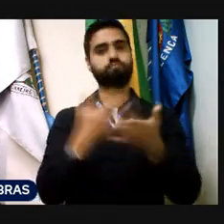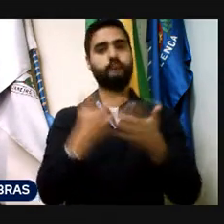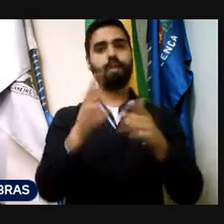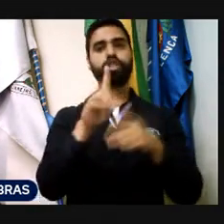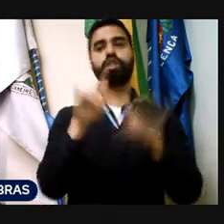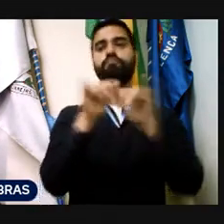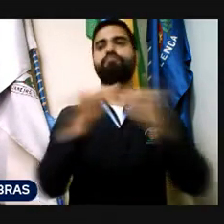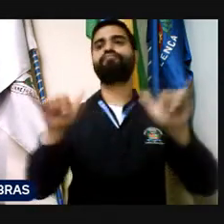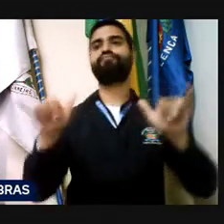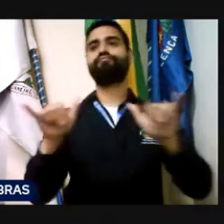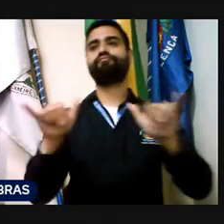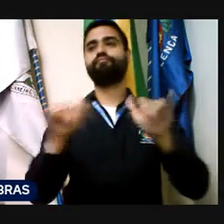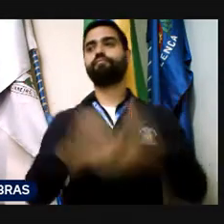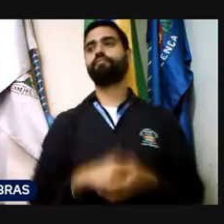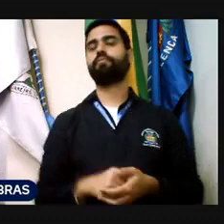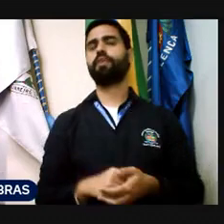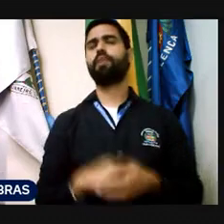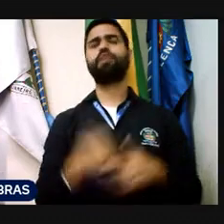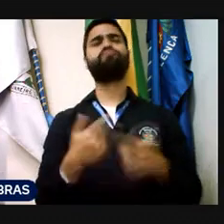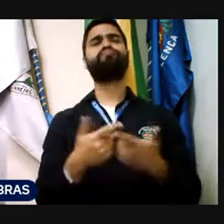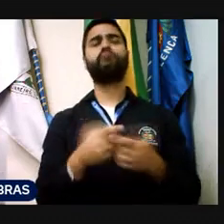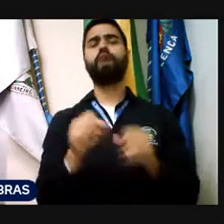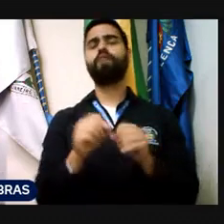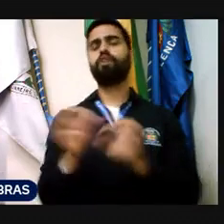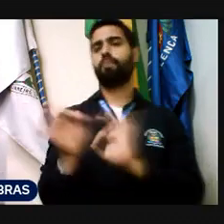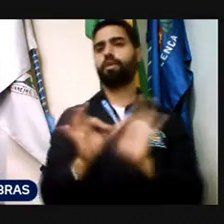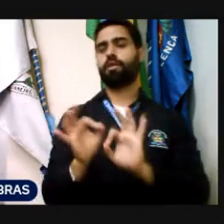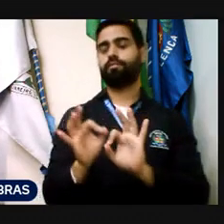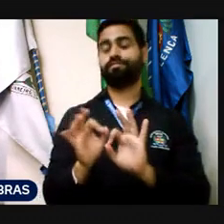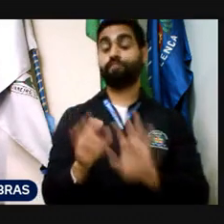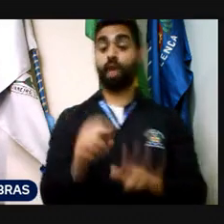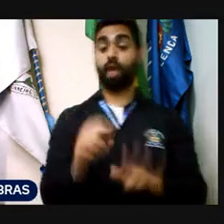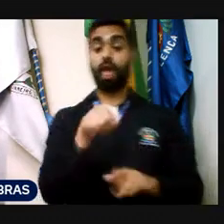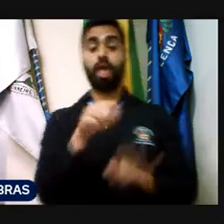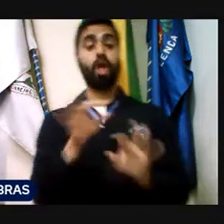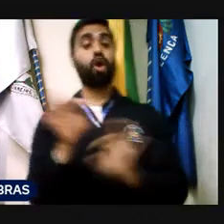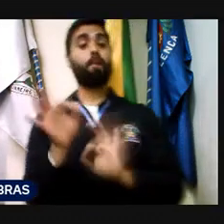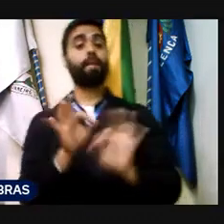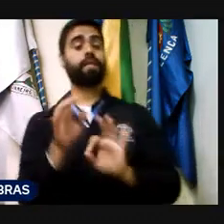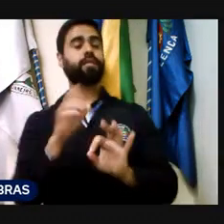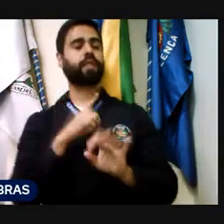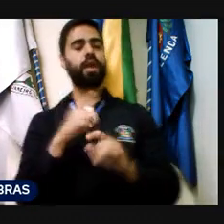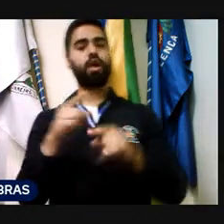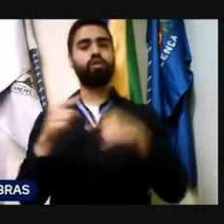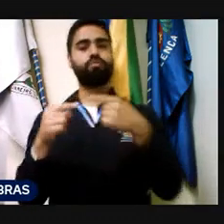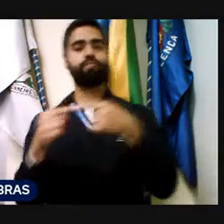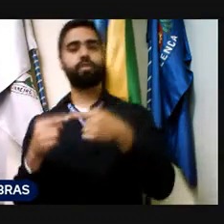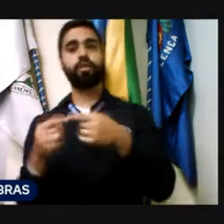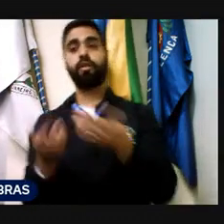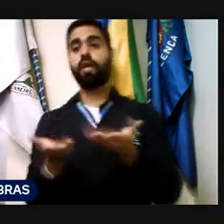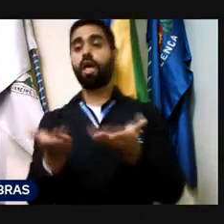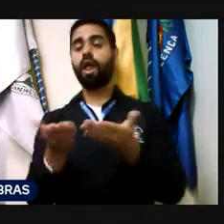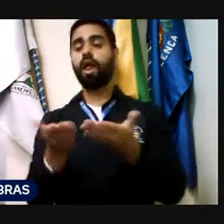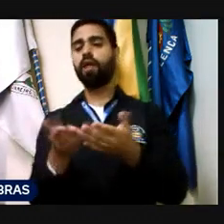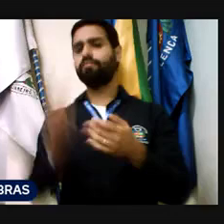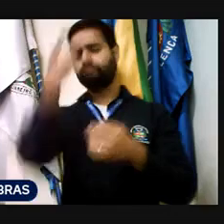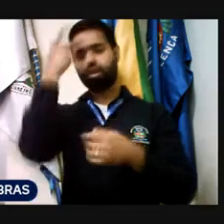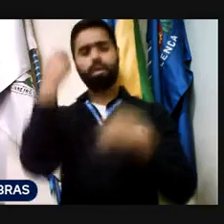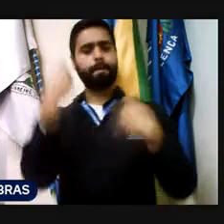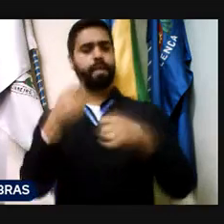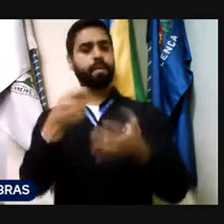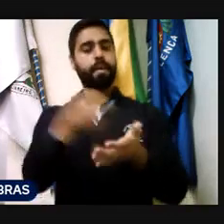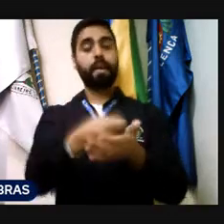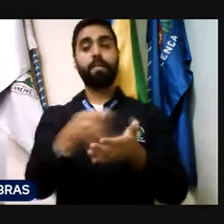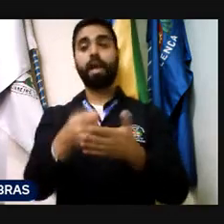publicação. Justificativa do projeto de lei. O presente projeto preceitua que o Poder Executivo poderá oferecer isenção da taxa de abastecimento de